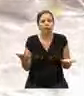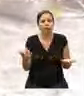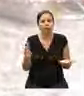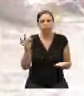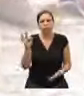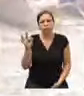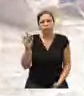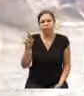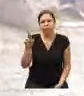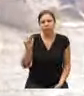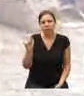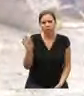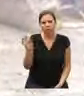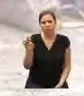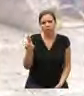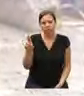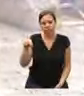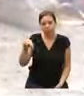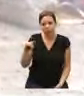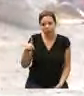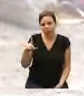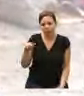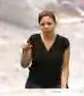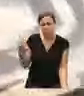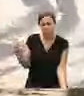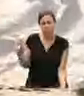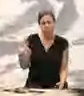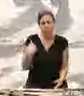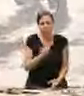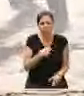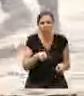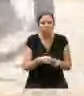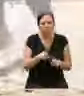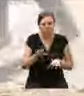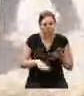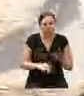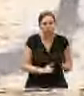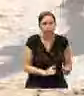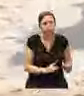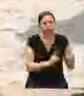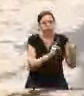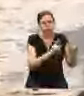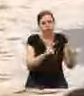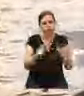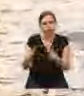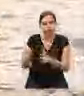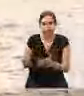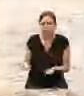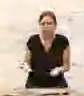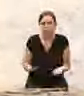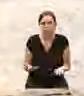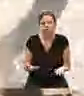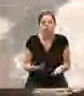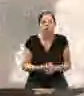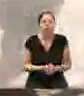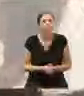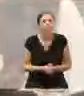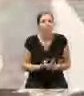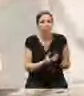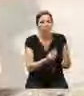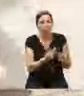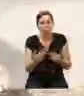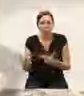isso, porque as pessoas, nós aqui também vivemos nesse marasmo de prédios, edifícios, né? E tantas